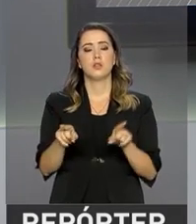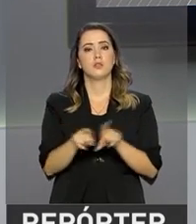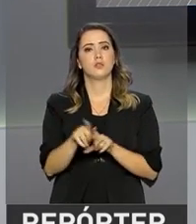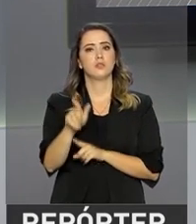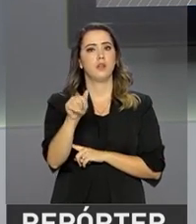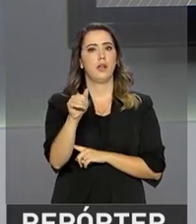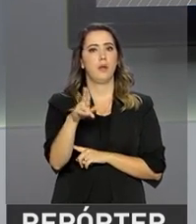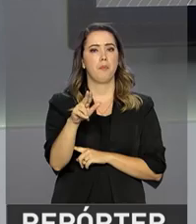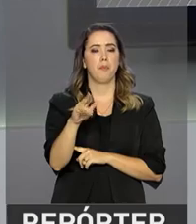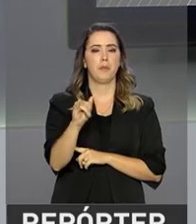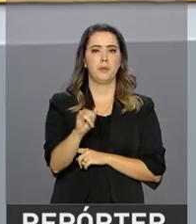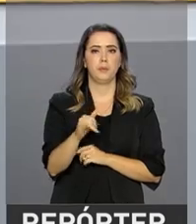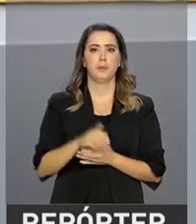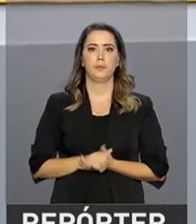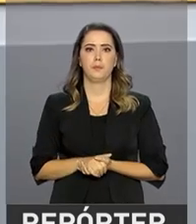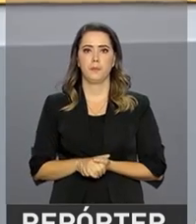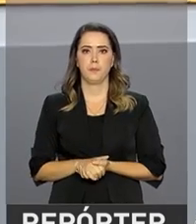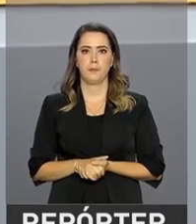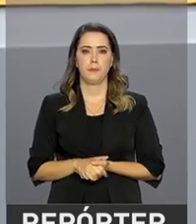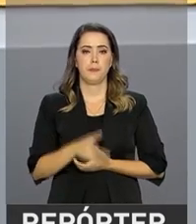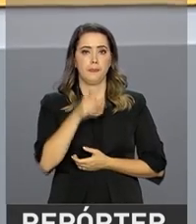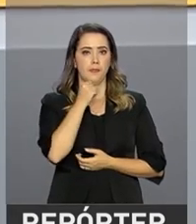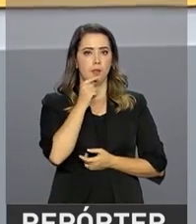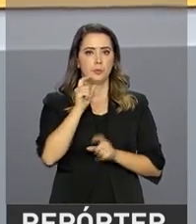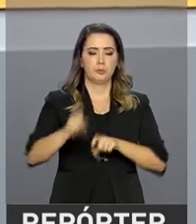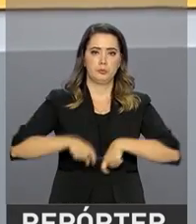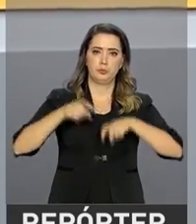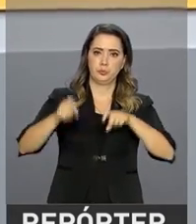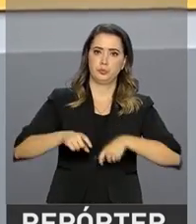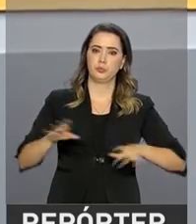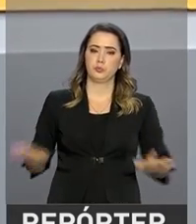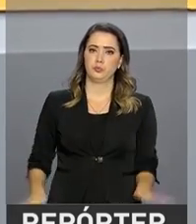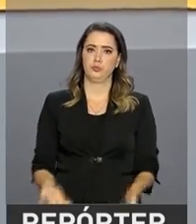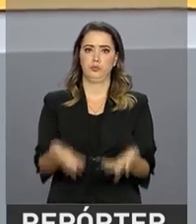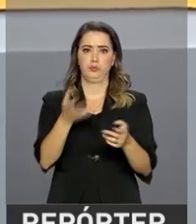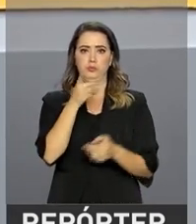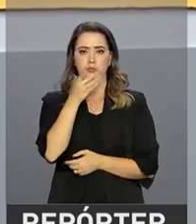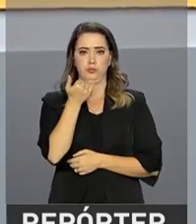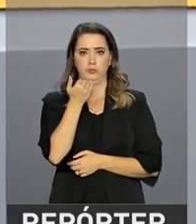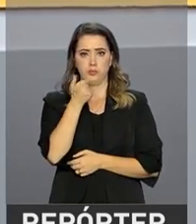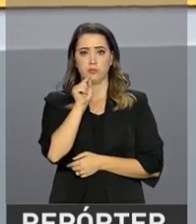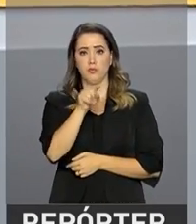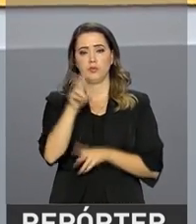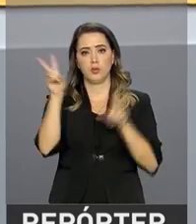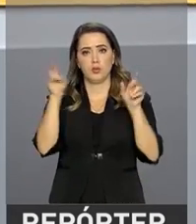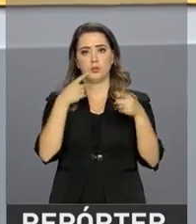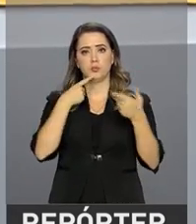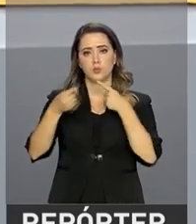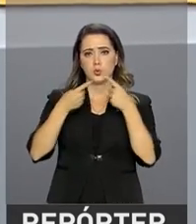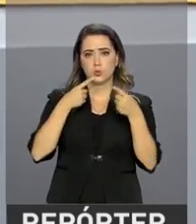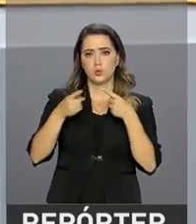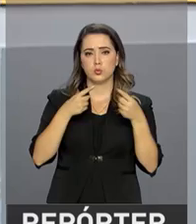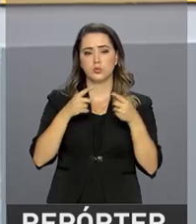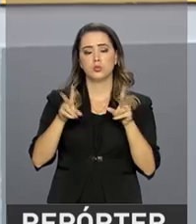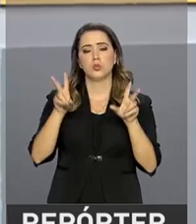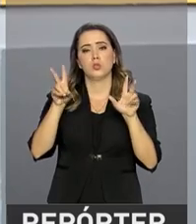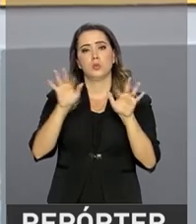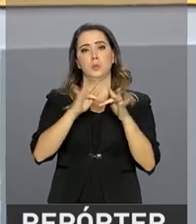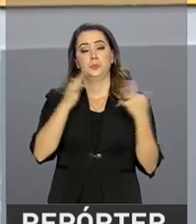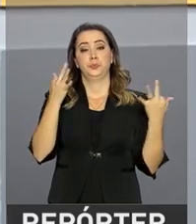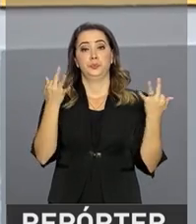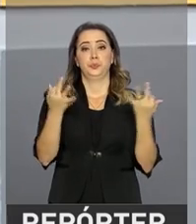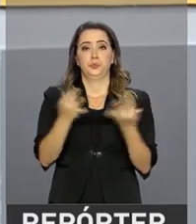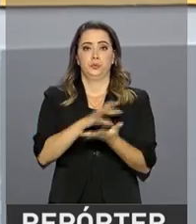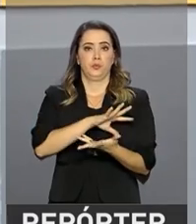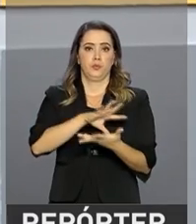brum e gabriela mendes água para a agricultura e produção de alimentos o tema foi debatido no fórum mundial da